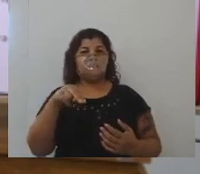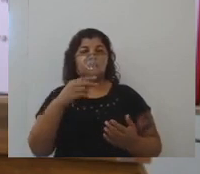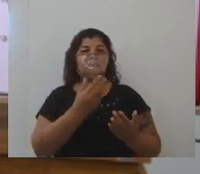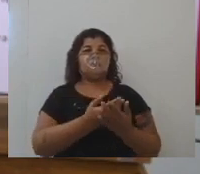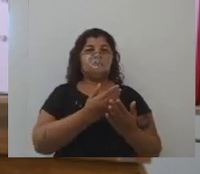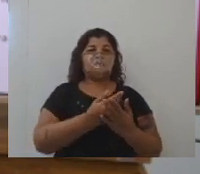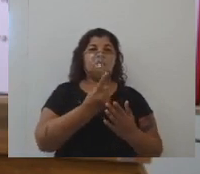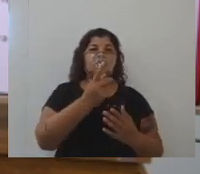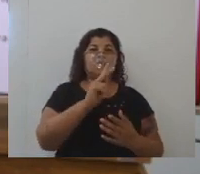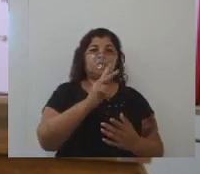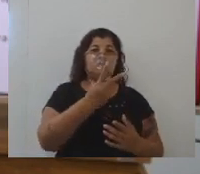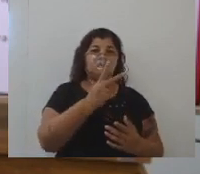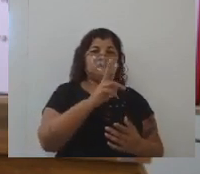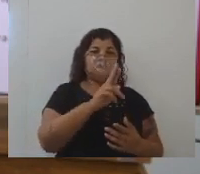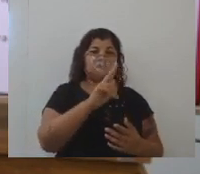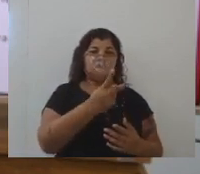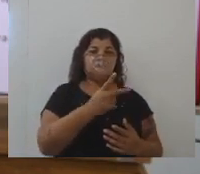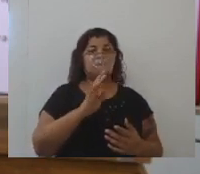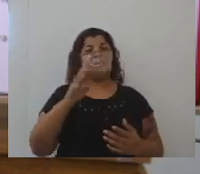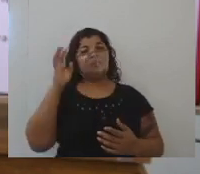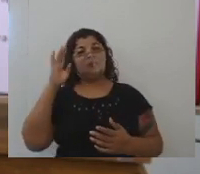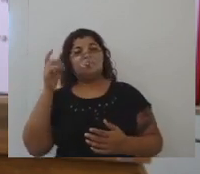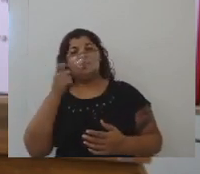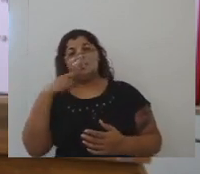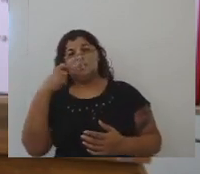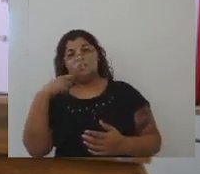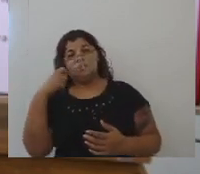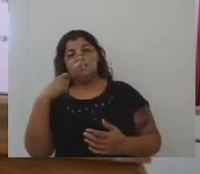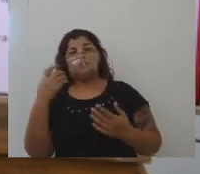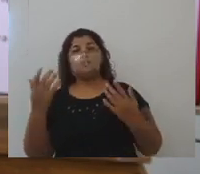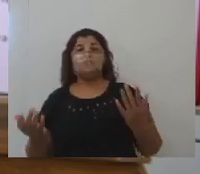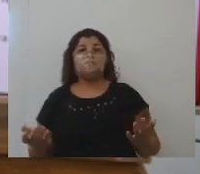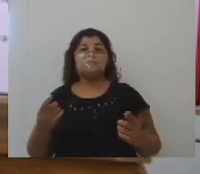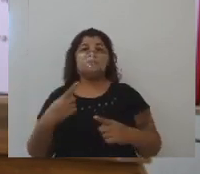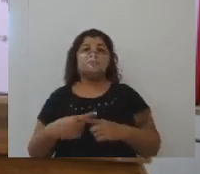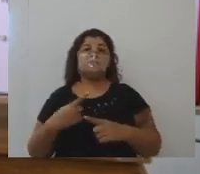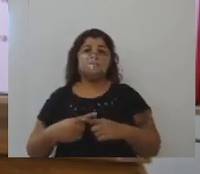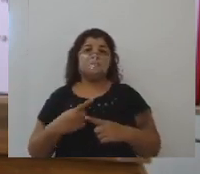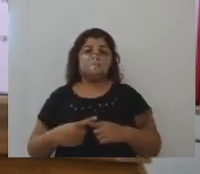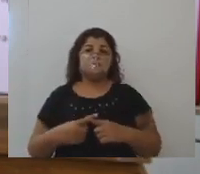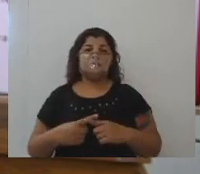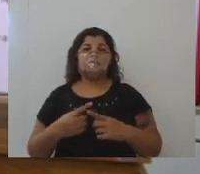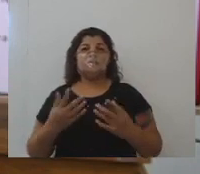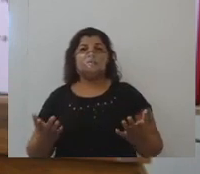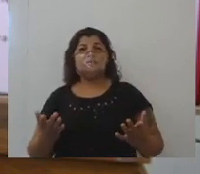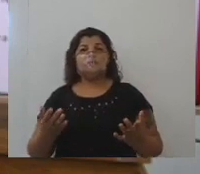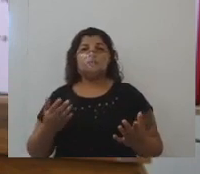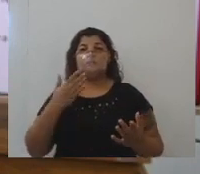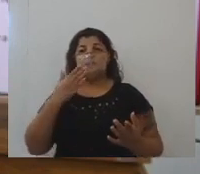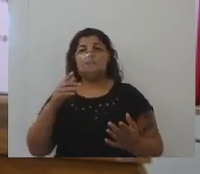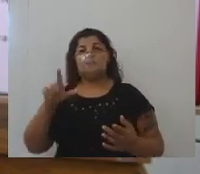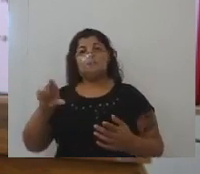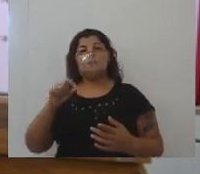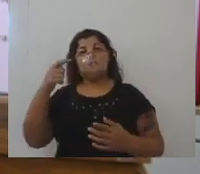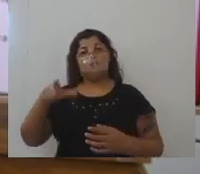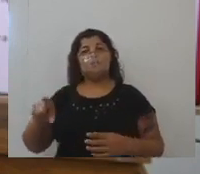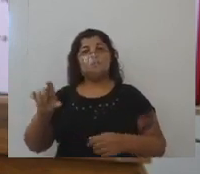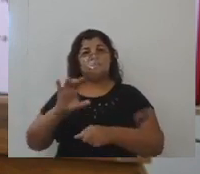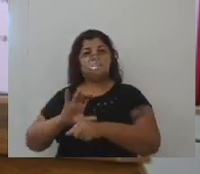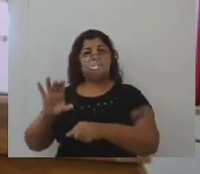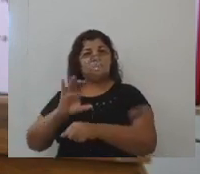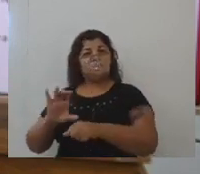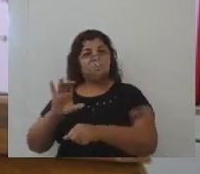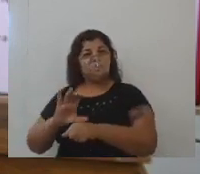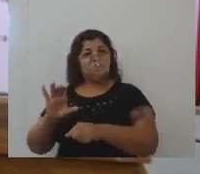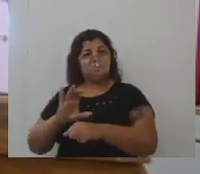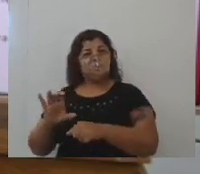sonho dele é fazer odontologia. O que acontece com o Alisson? Ele acaba entrando dentro de um curso ou escolhendo